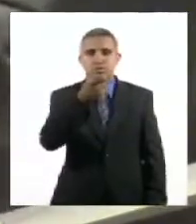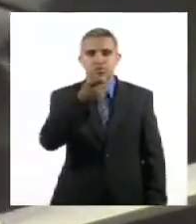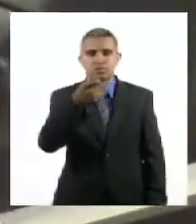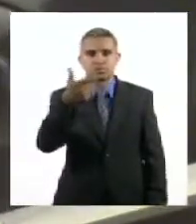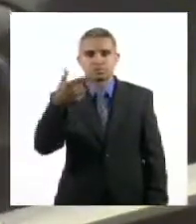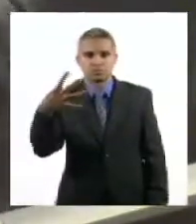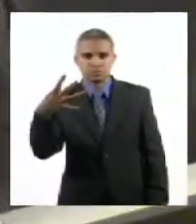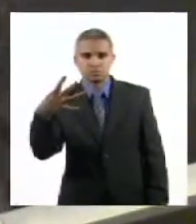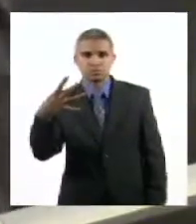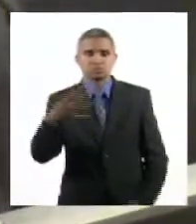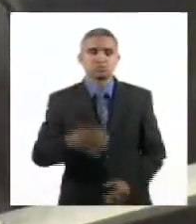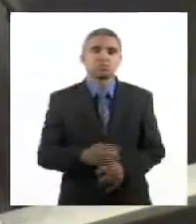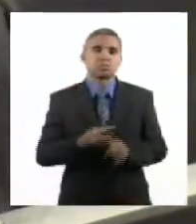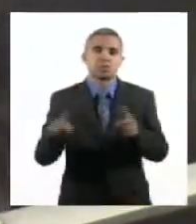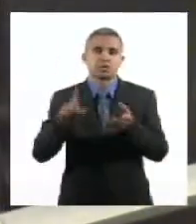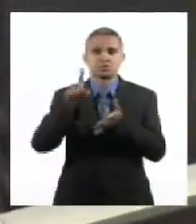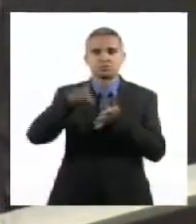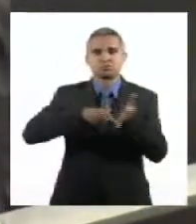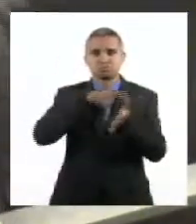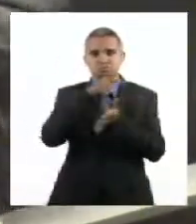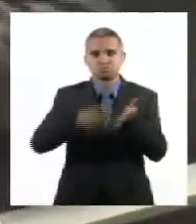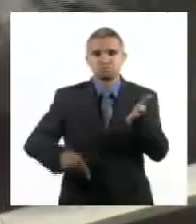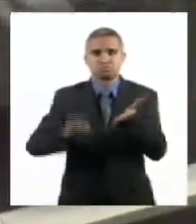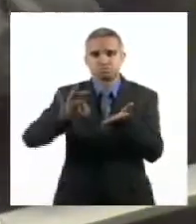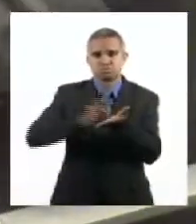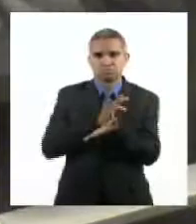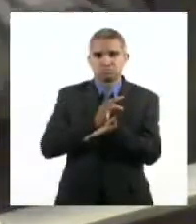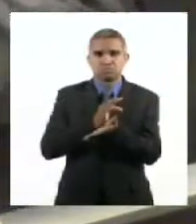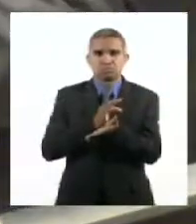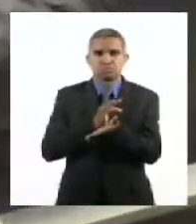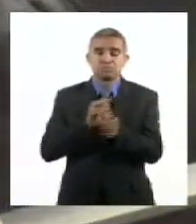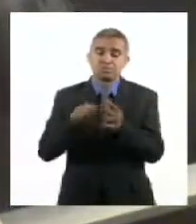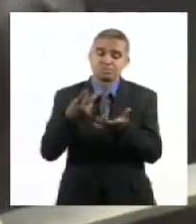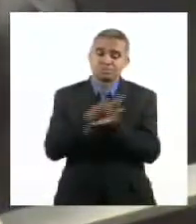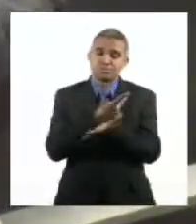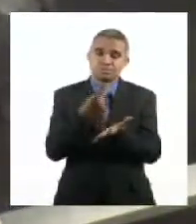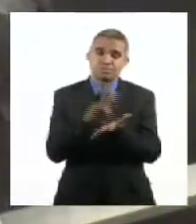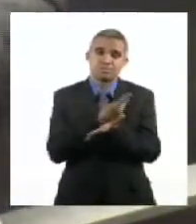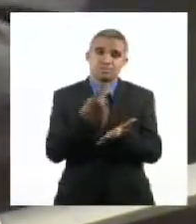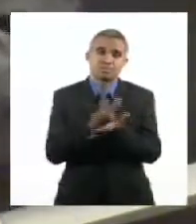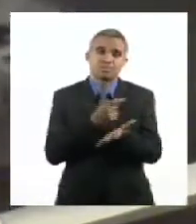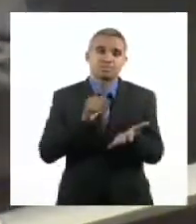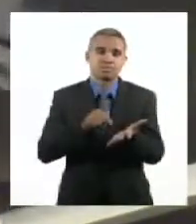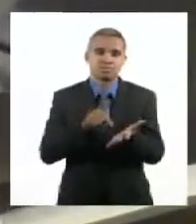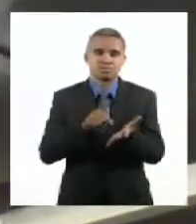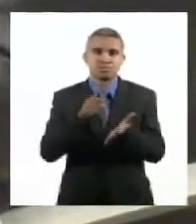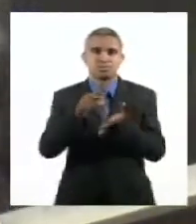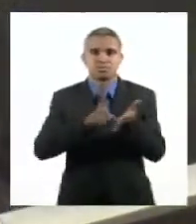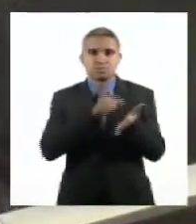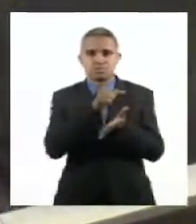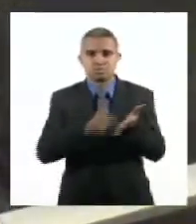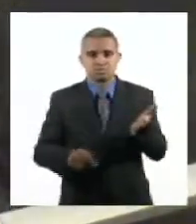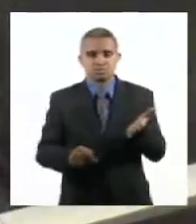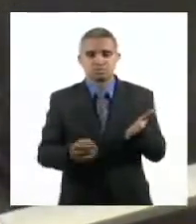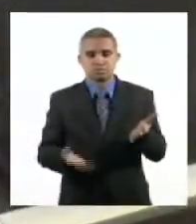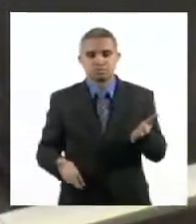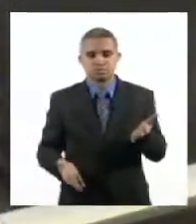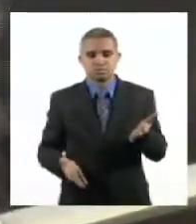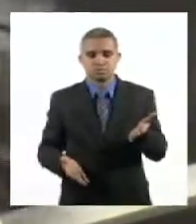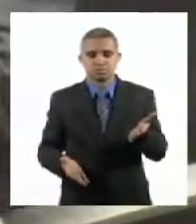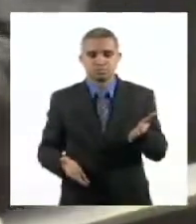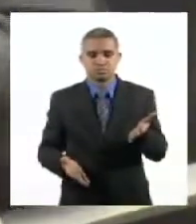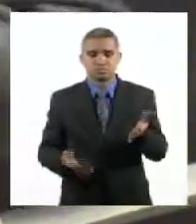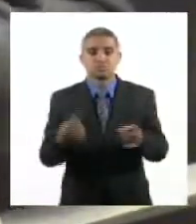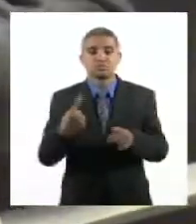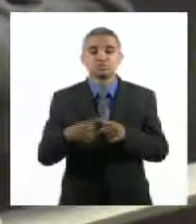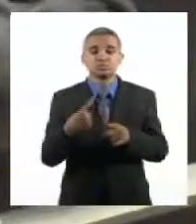forma irregular, que é por isso que eu digo que gera uma nulidade na origem, porque quem teria